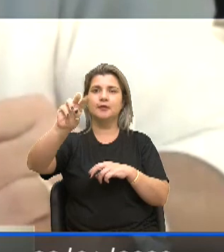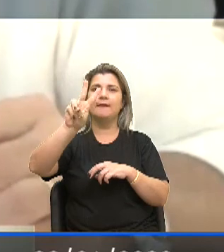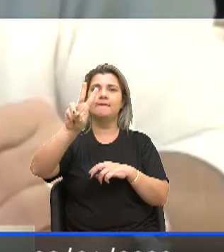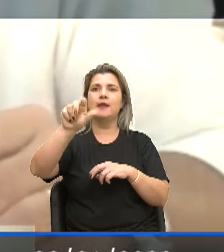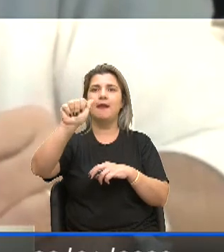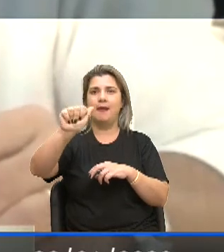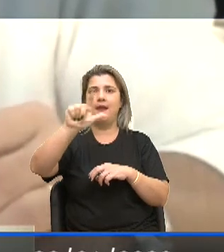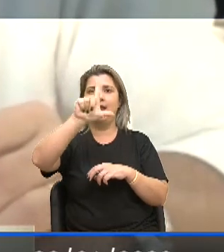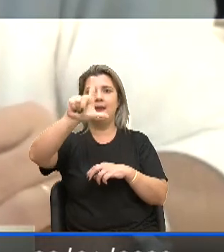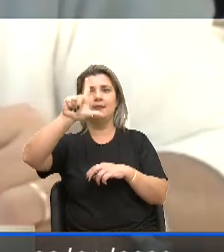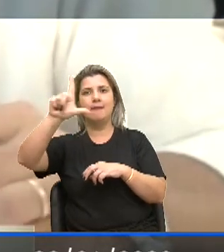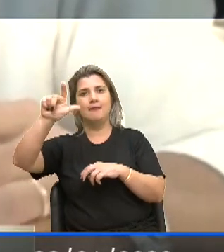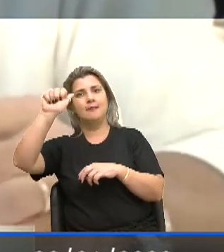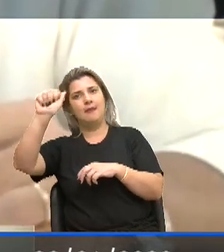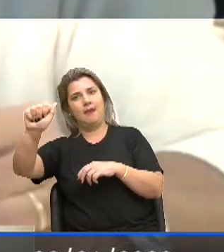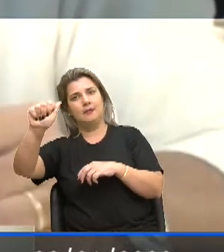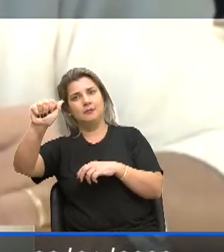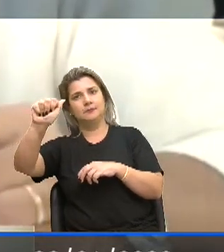V-A-L-L-A-N-D-R-O,